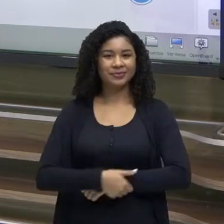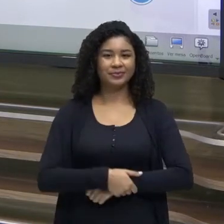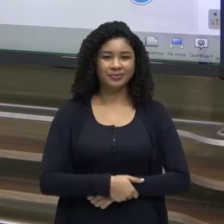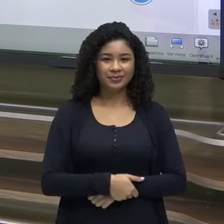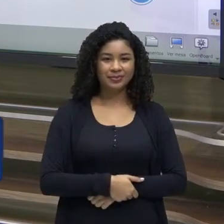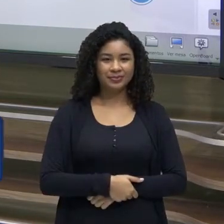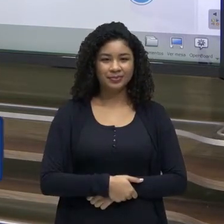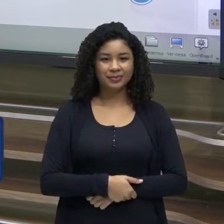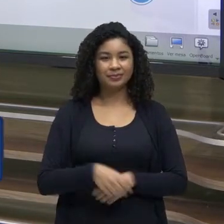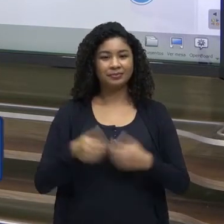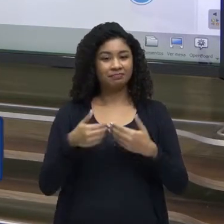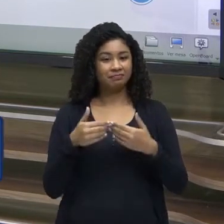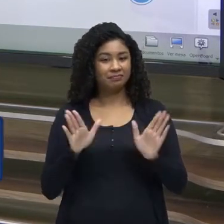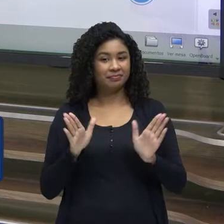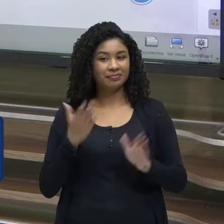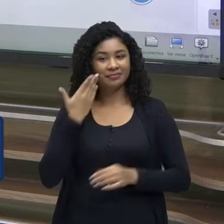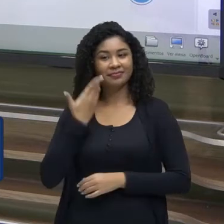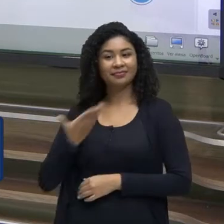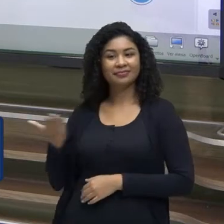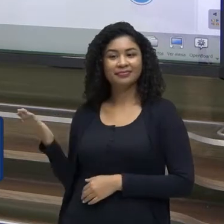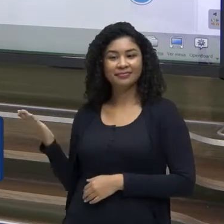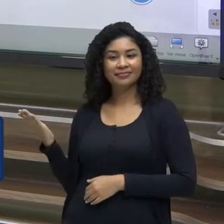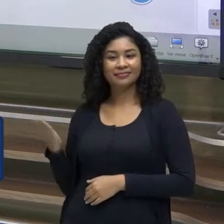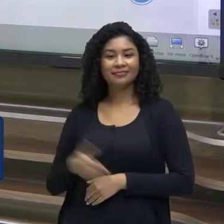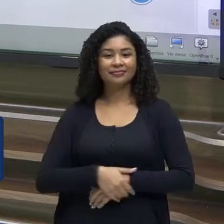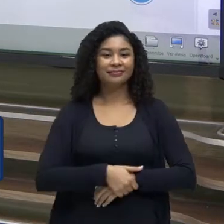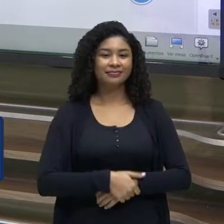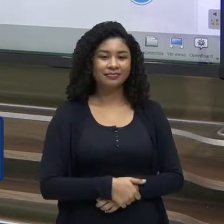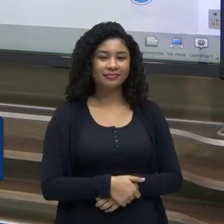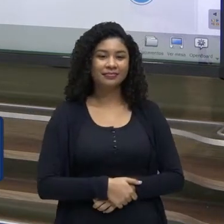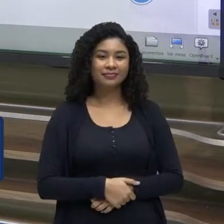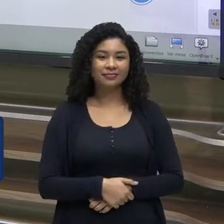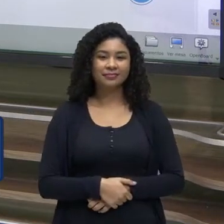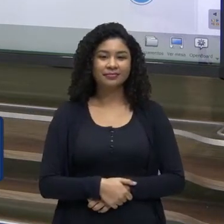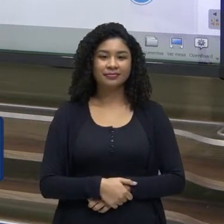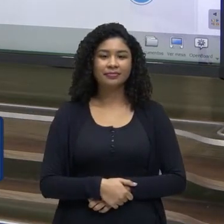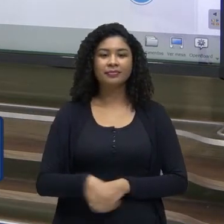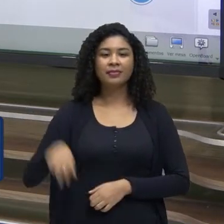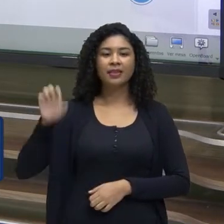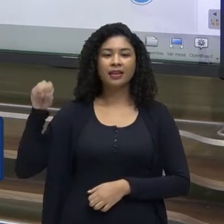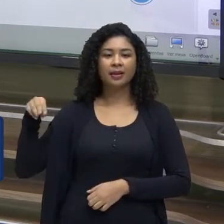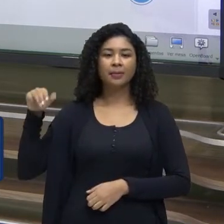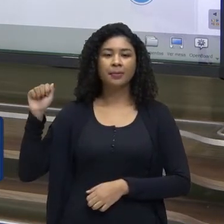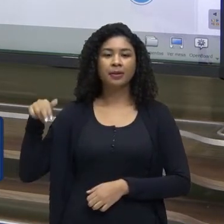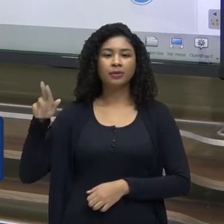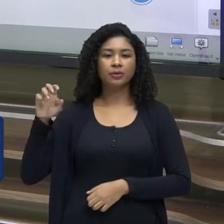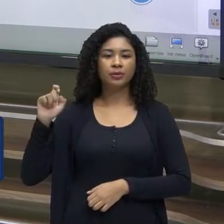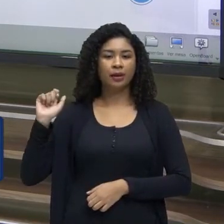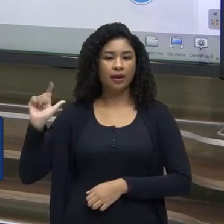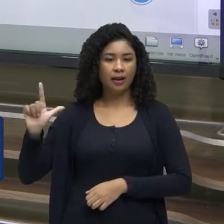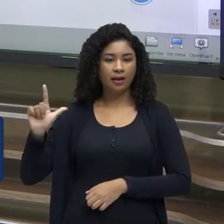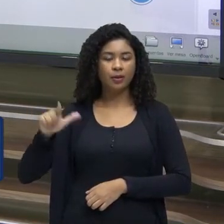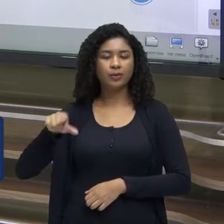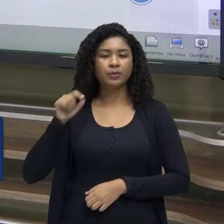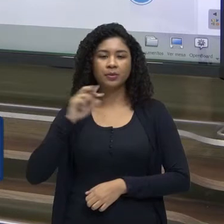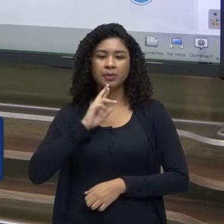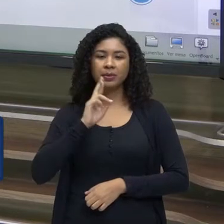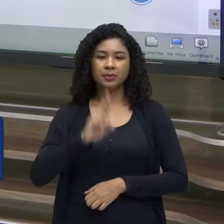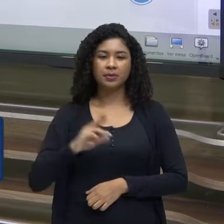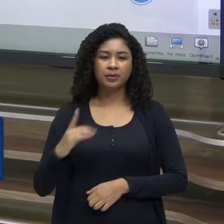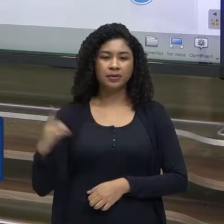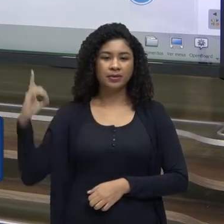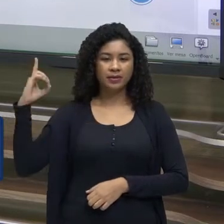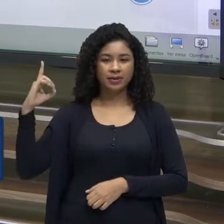aí as participações no nosso chat de Geografia do 9º ano, nós temos o Emanuel, que correspondeu que a letra D